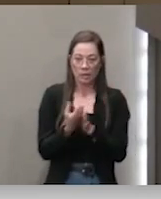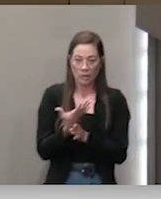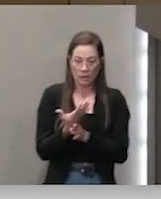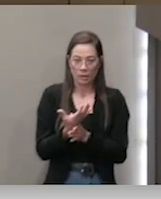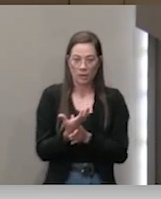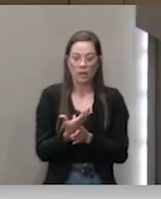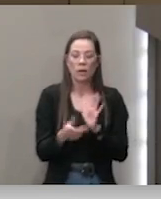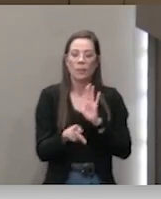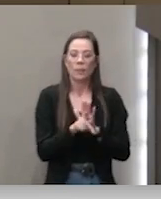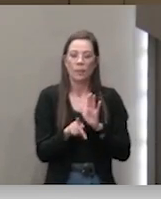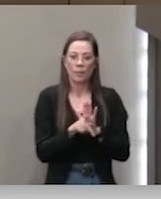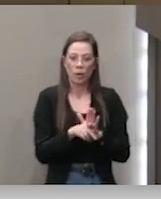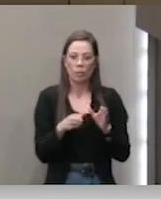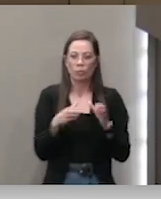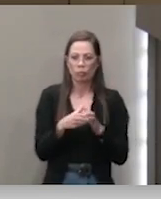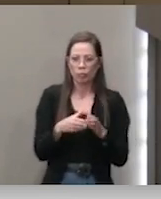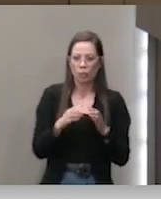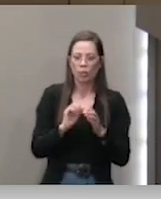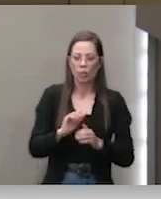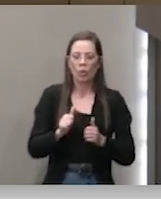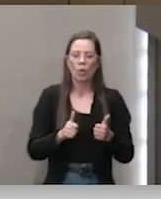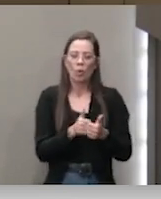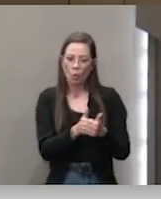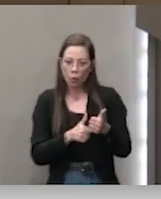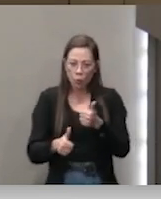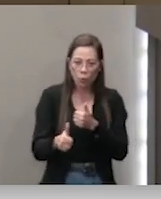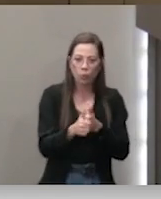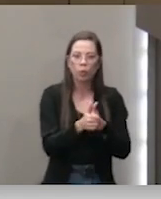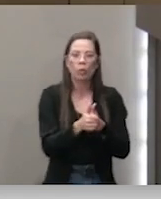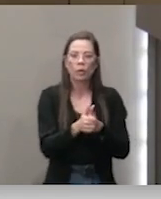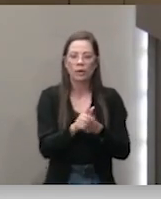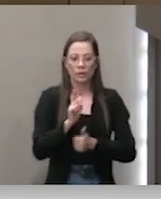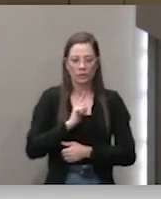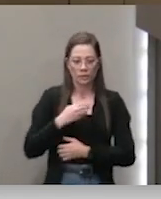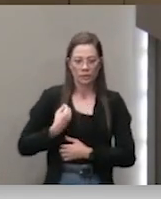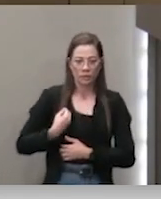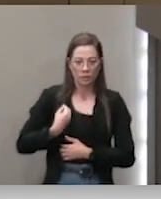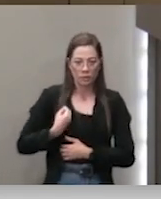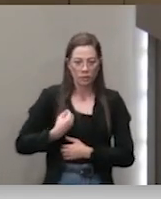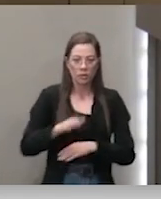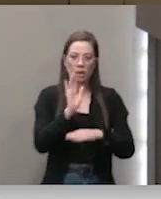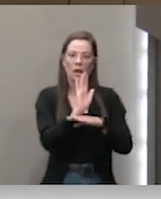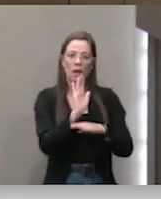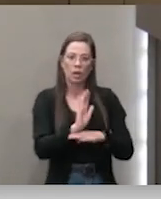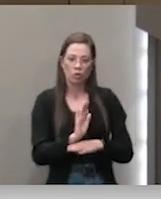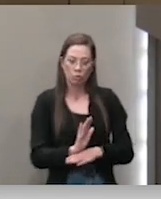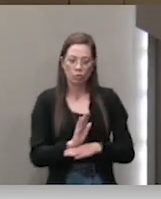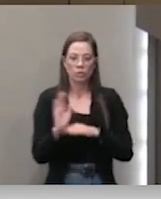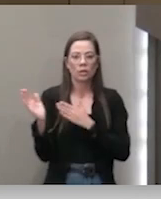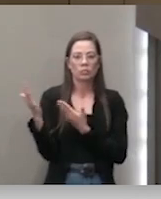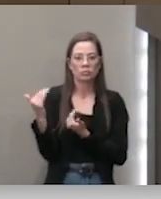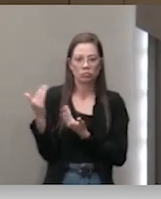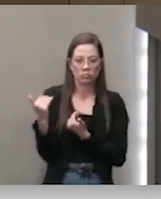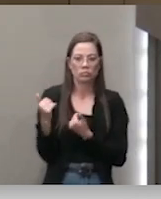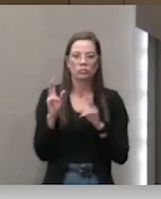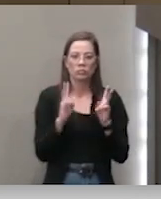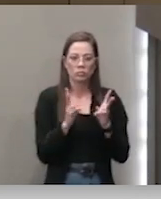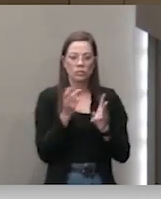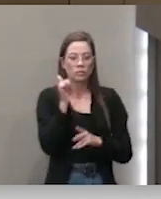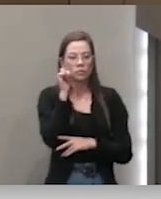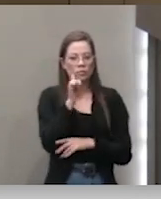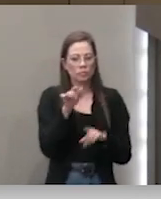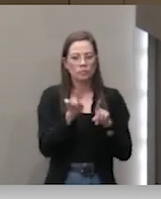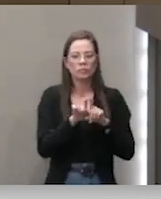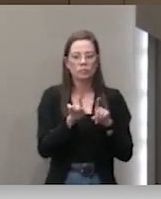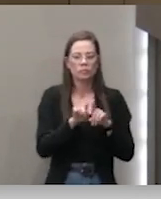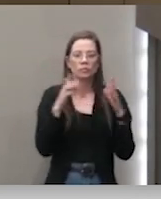grêmios estudantis e do protagonismo, que a Cidade Educadora colabora no protagonismo dos jovens. Então, essa menina